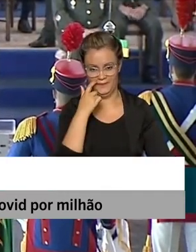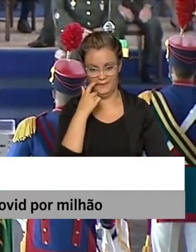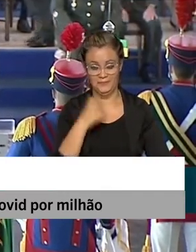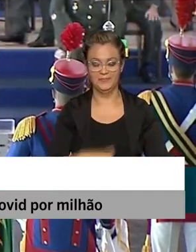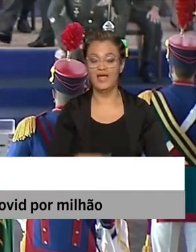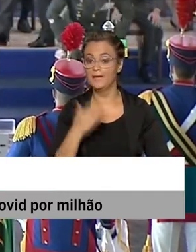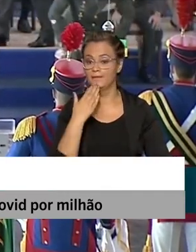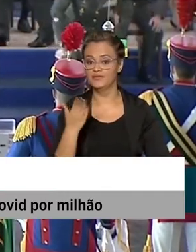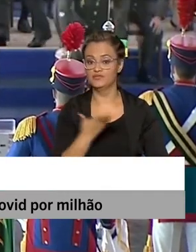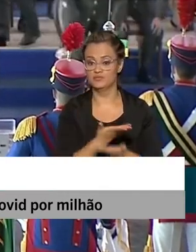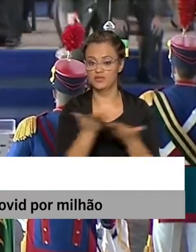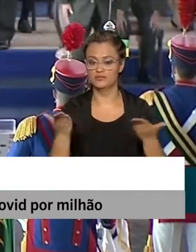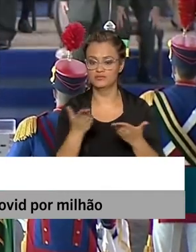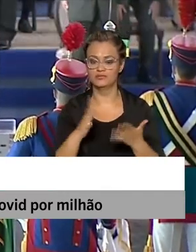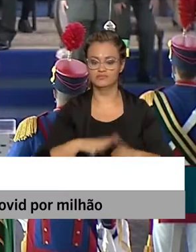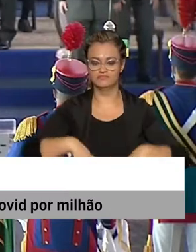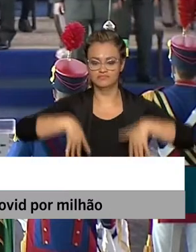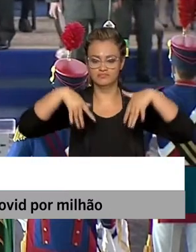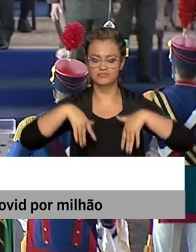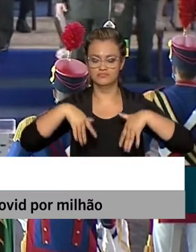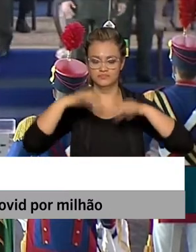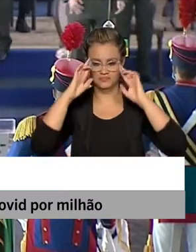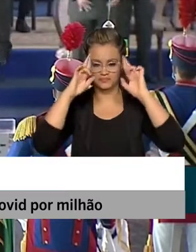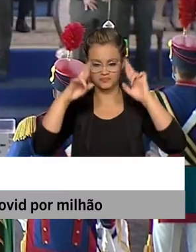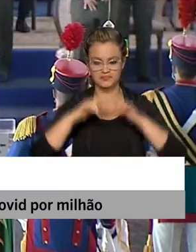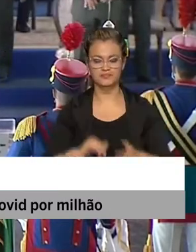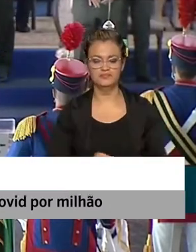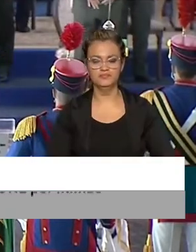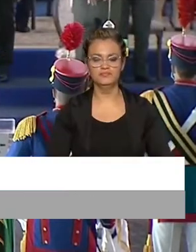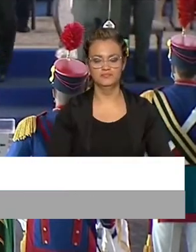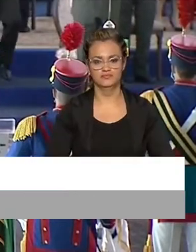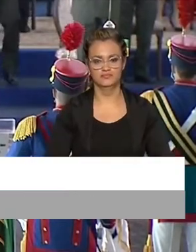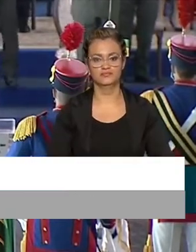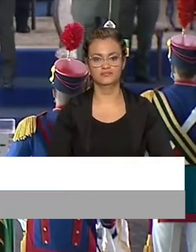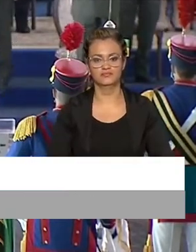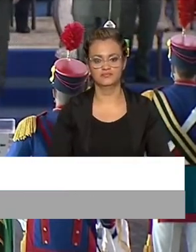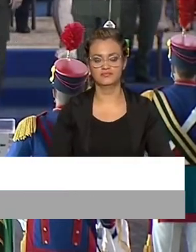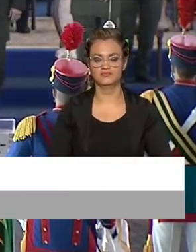Convidamos todos a tomar atitude de respeito.